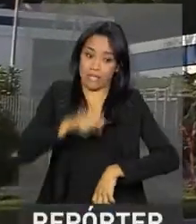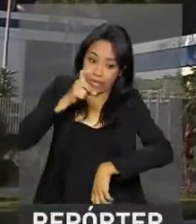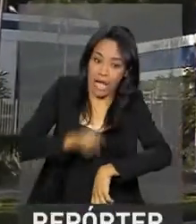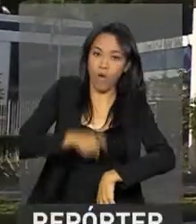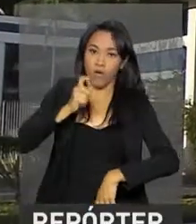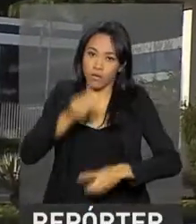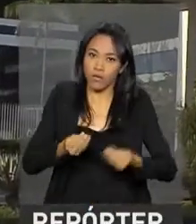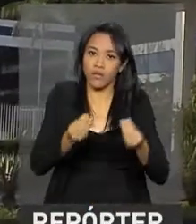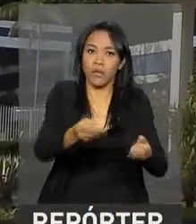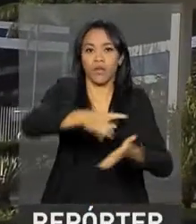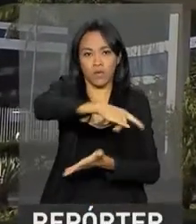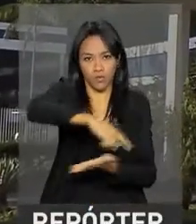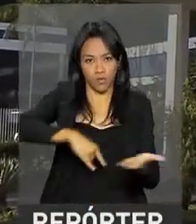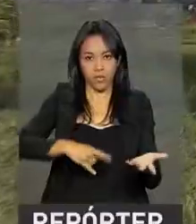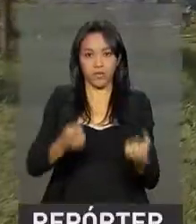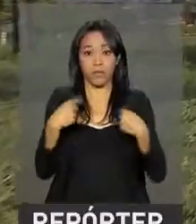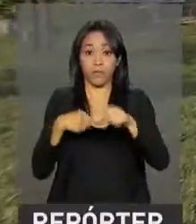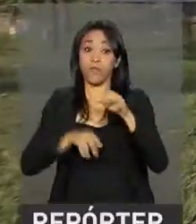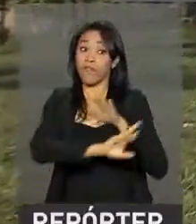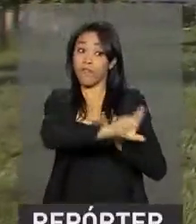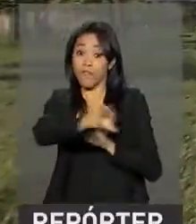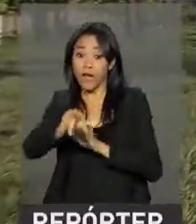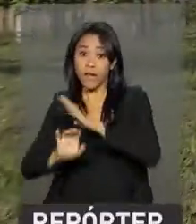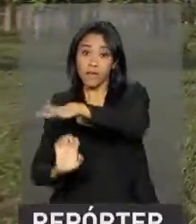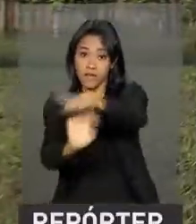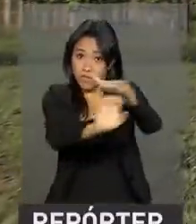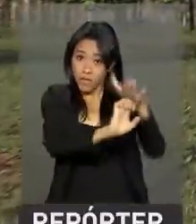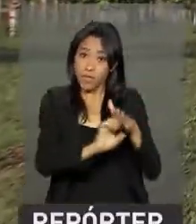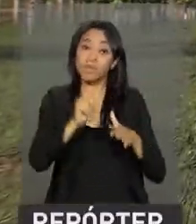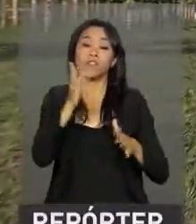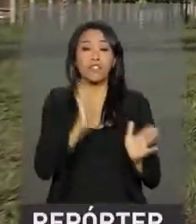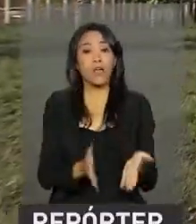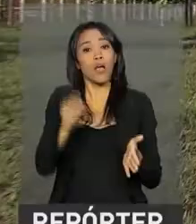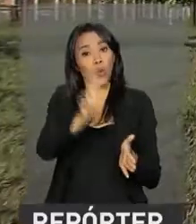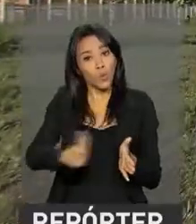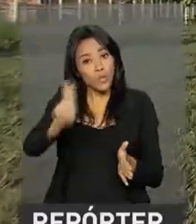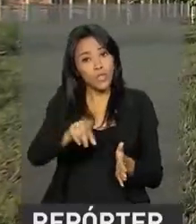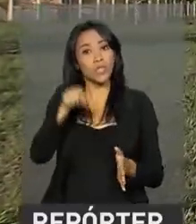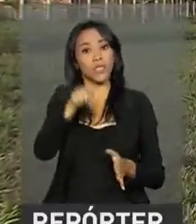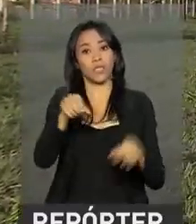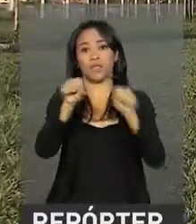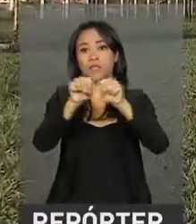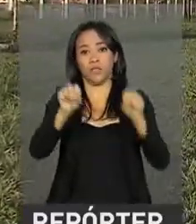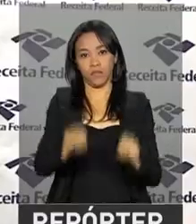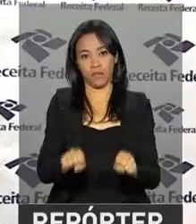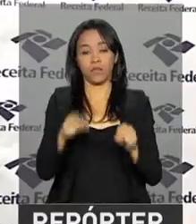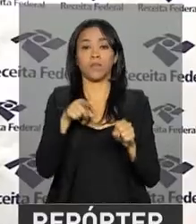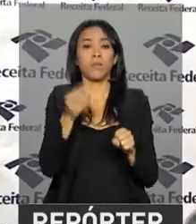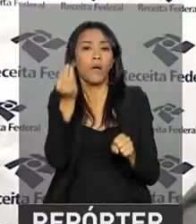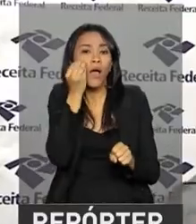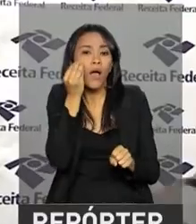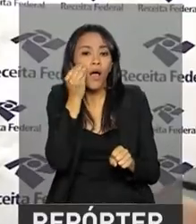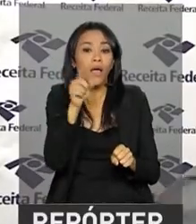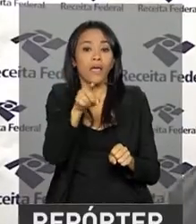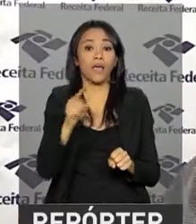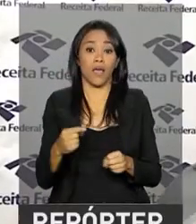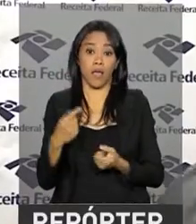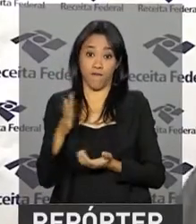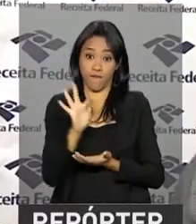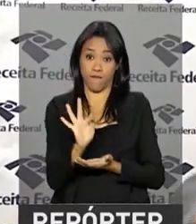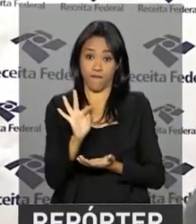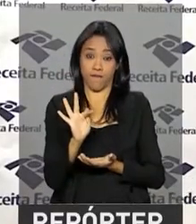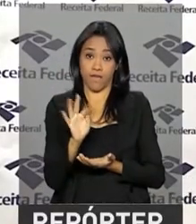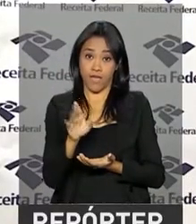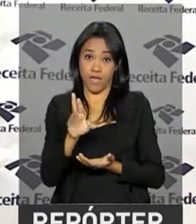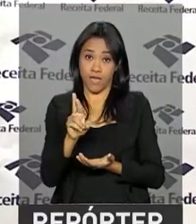mês em empresas de todos os segmentos começam a utilizar o e social experimentalmente ea expectativa da receita é ter o mesmo